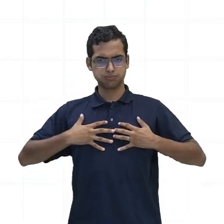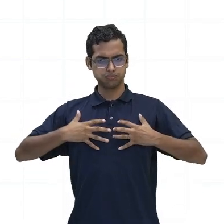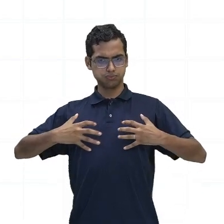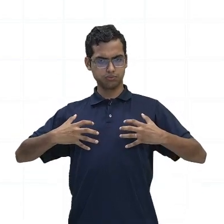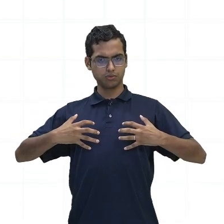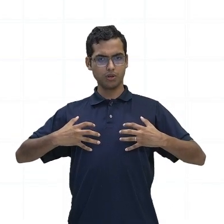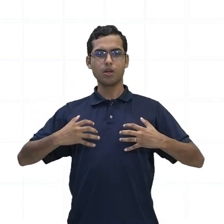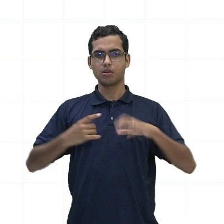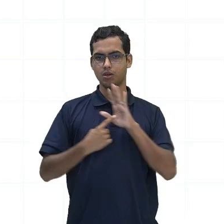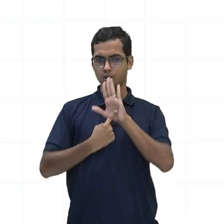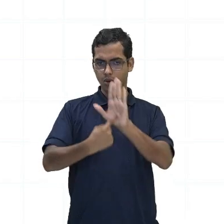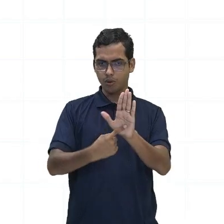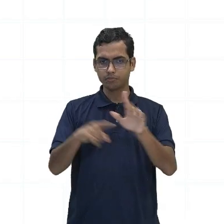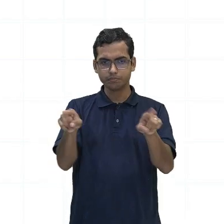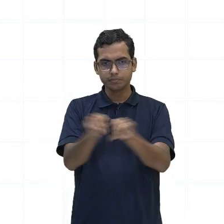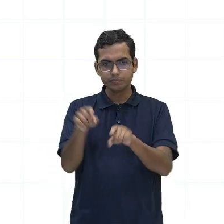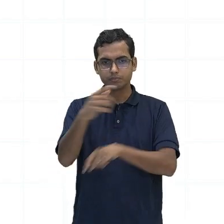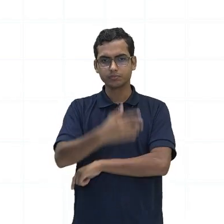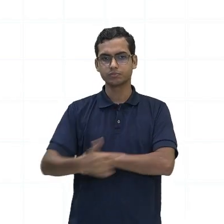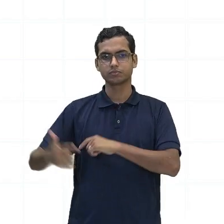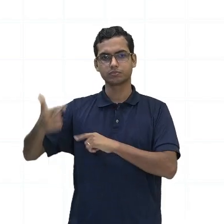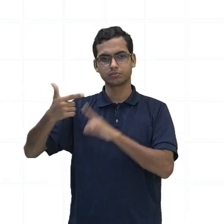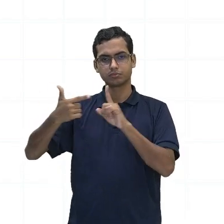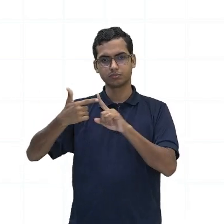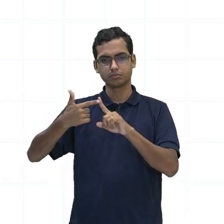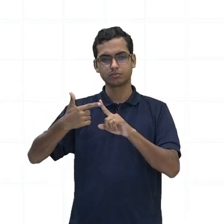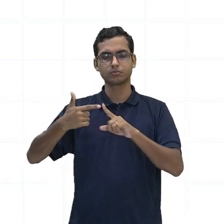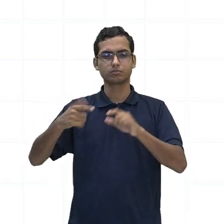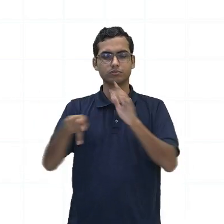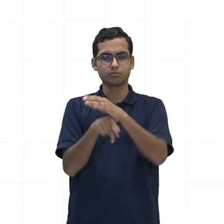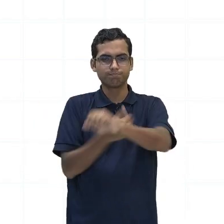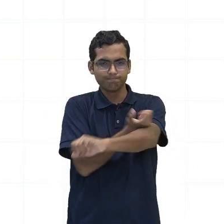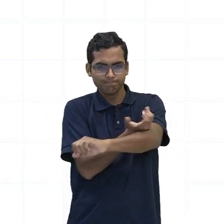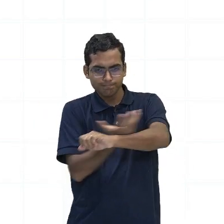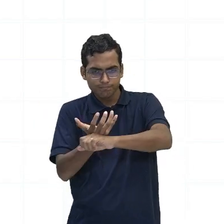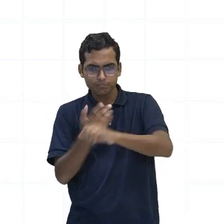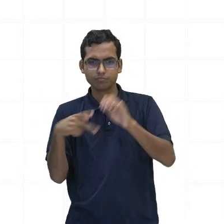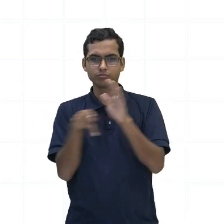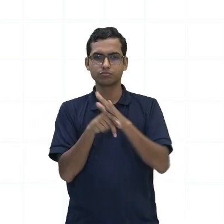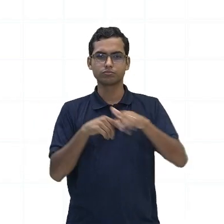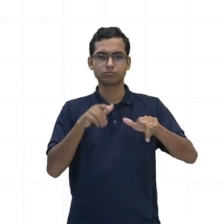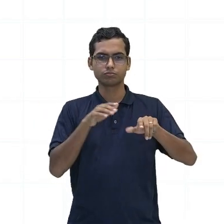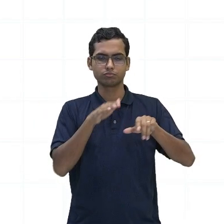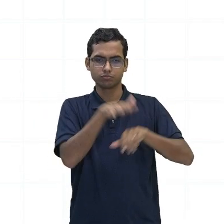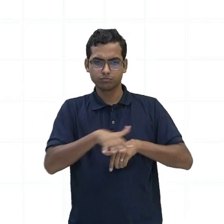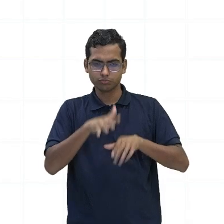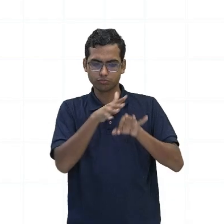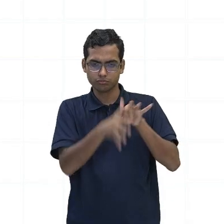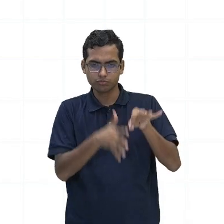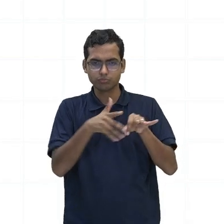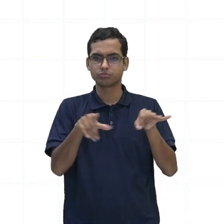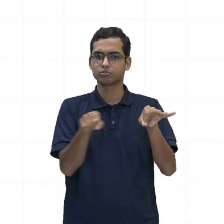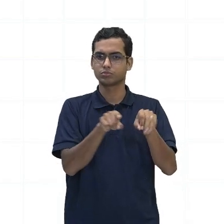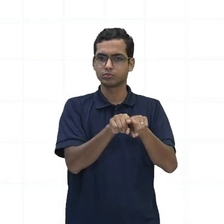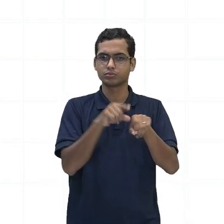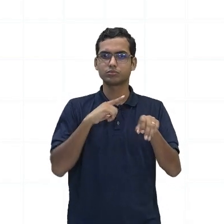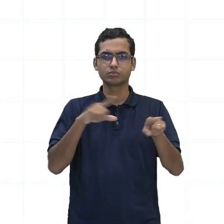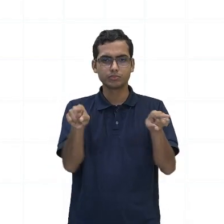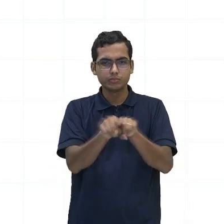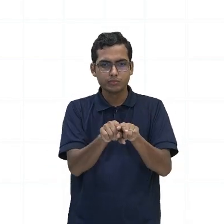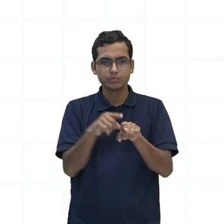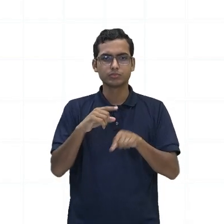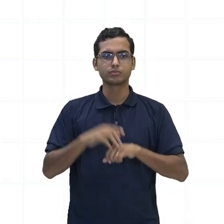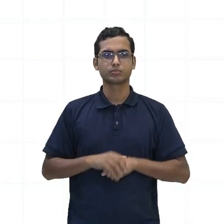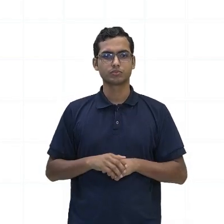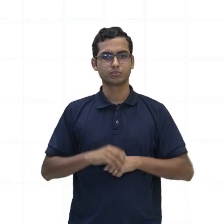broto mamário, tá bom? Aparecimento dos pelos pubianos e axilares, a menarca, que é a primeira menstruação da